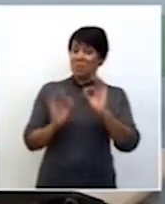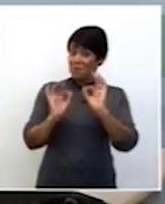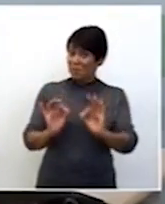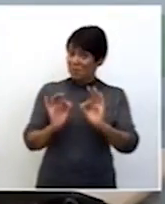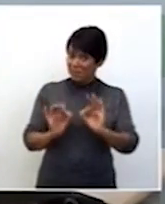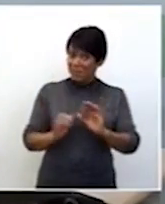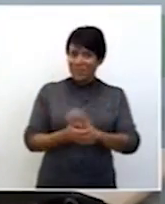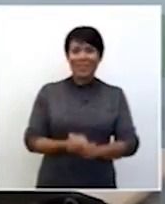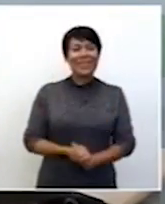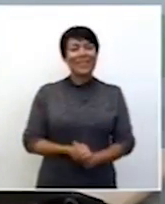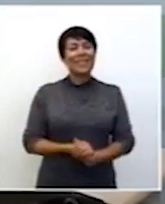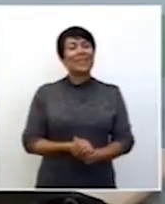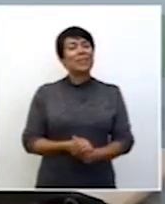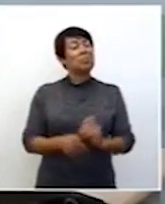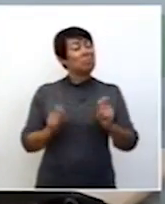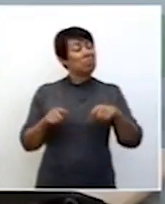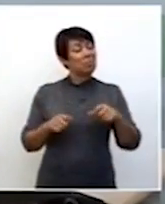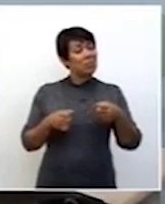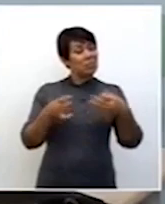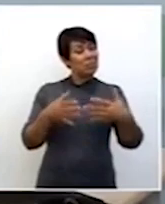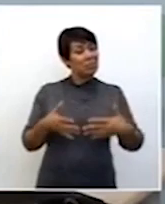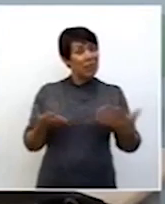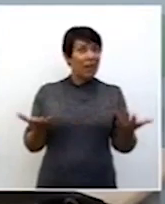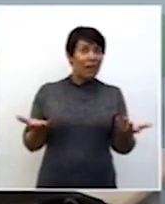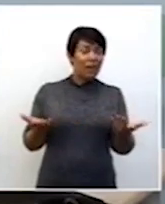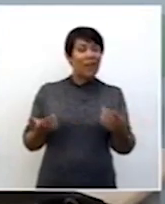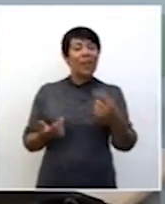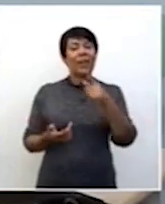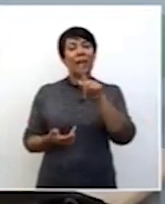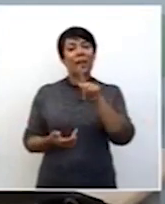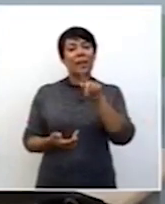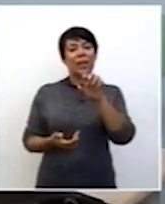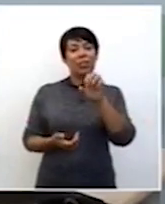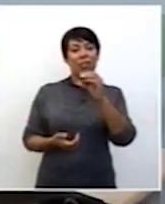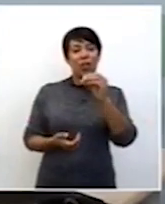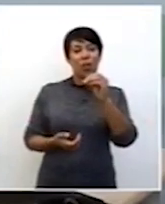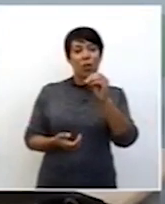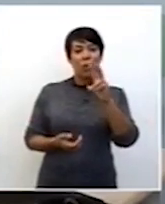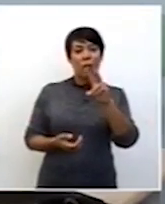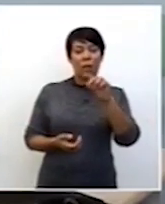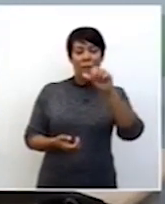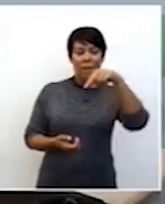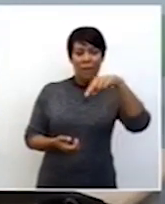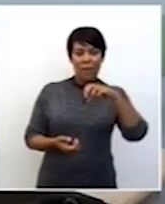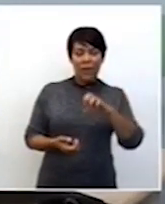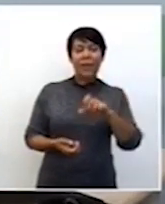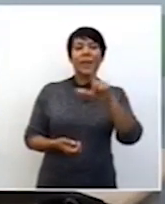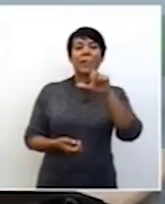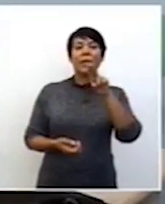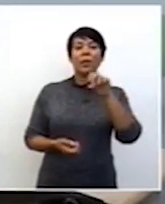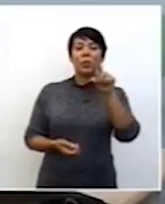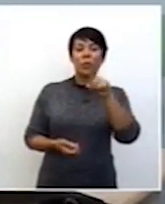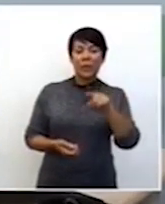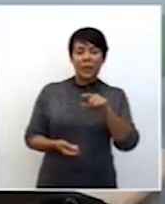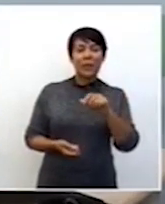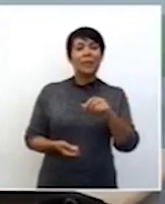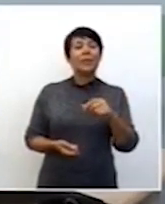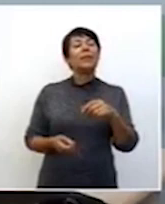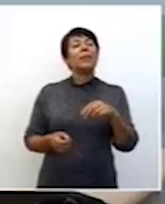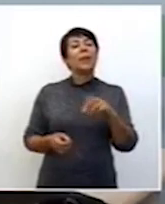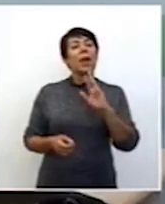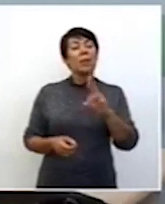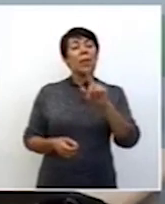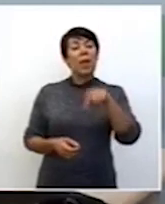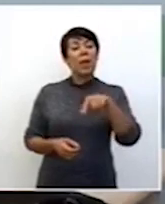né? Podia citar, sei lá, o Giovanni, o Luiz Eduardo, né? Acertaram e chegaram a 1023,